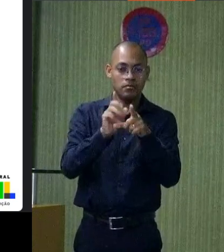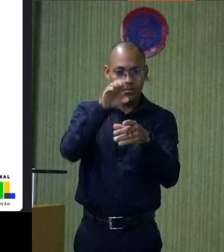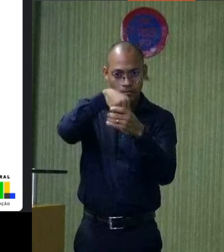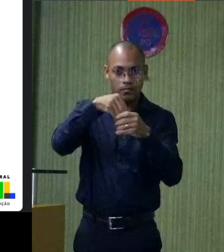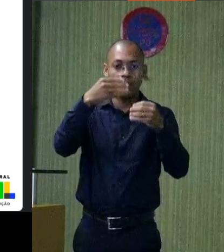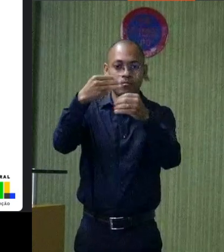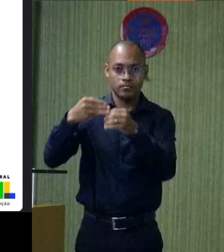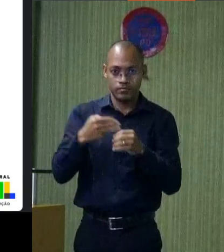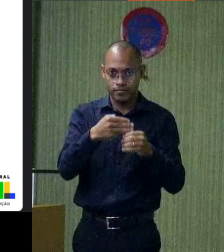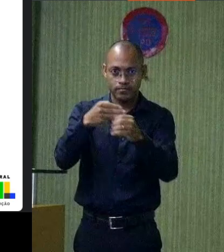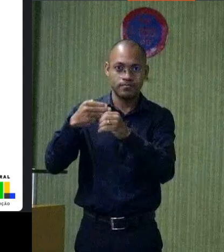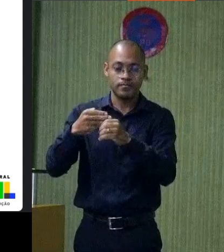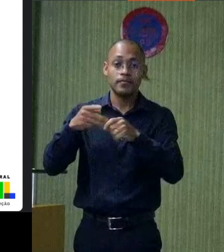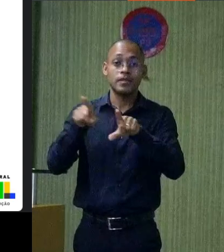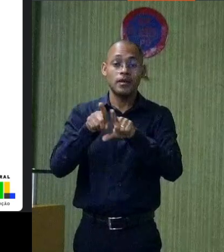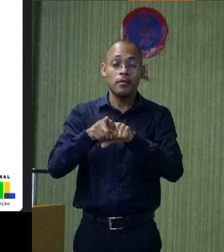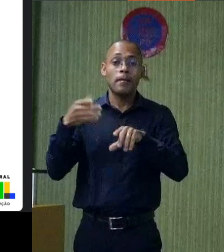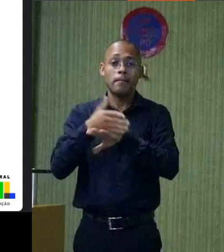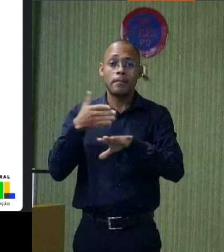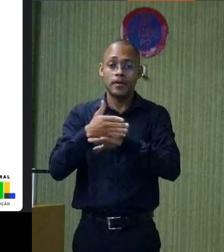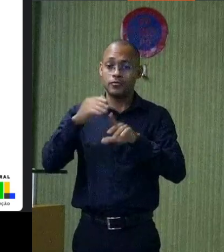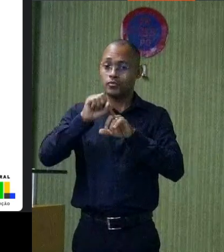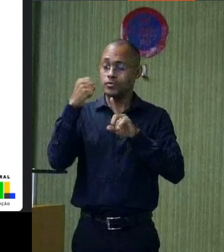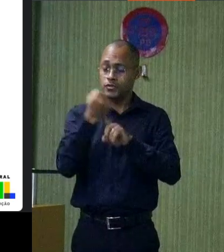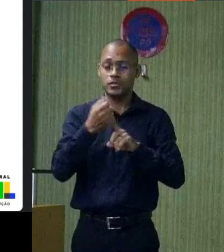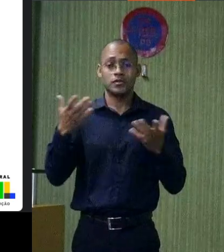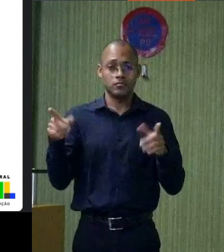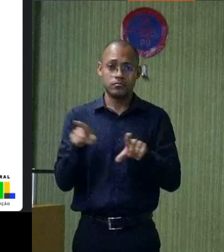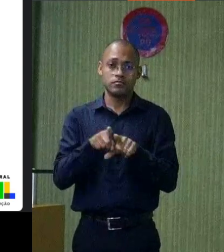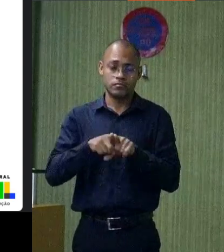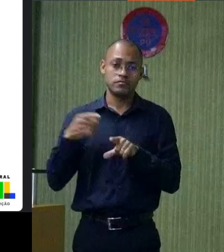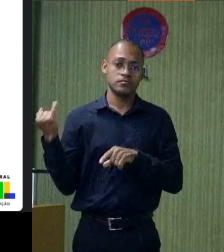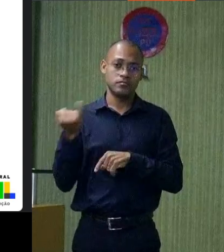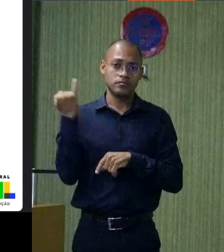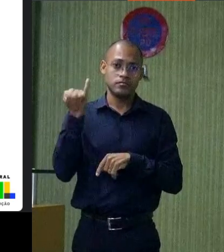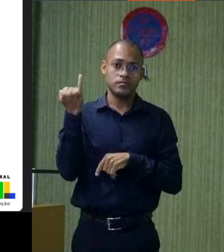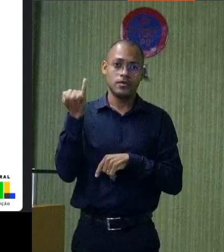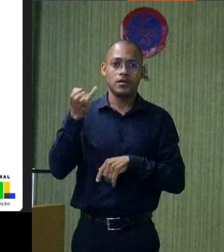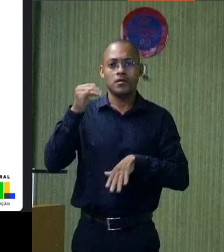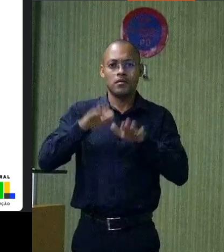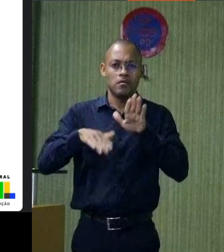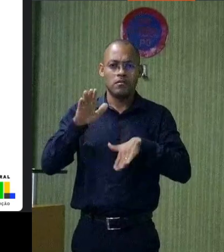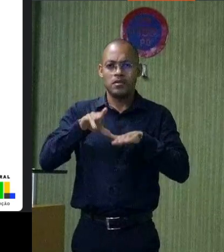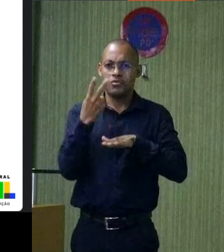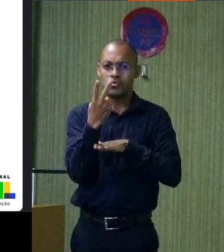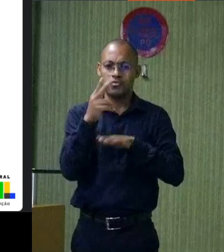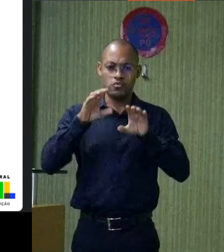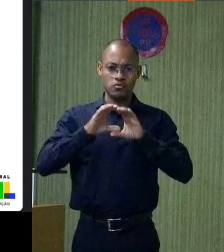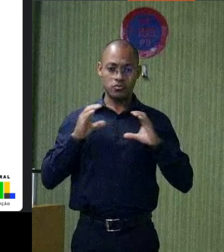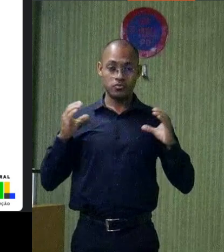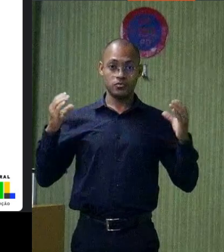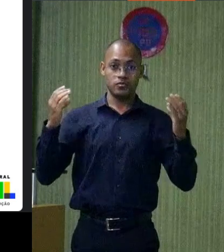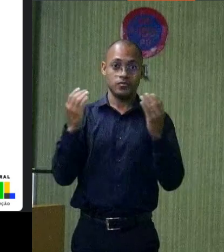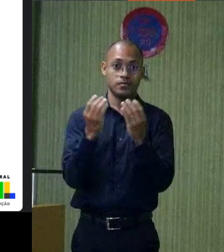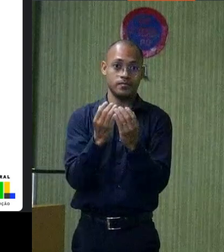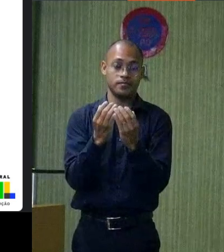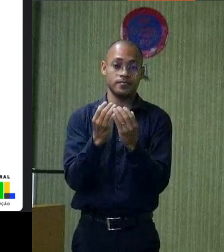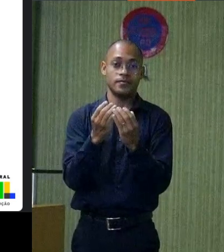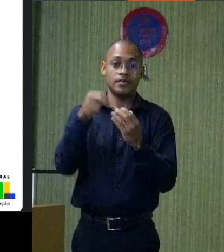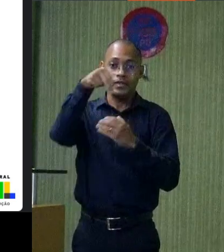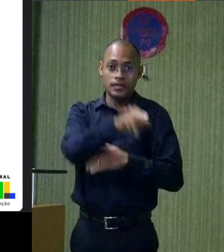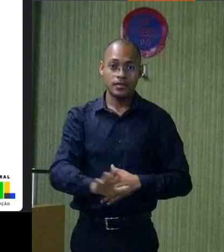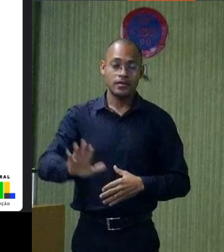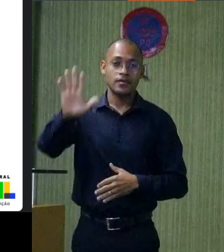a participação social também está prevista né com a realização pelo menos de duas conferências nacionais durante a vigência do